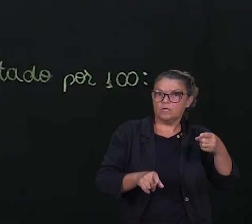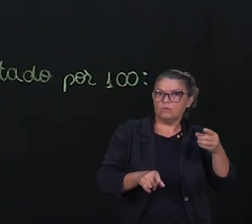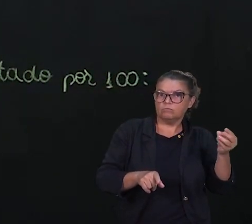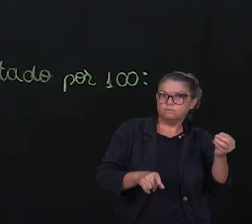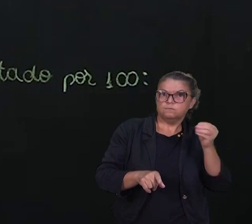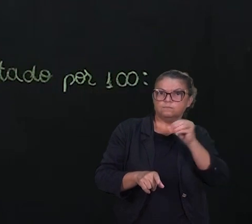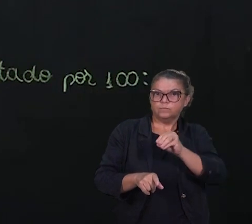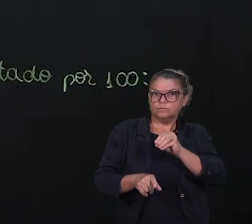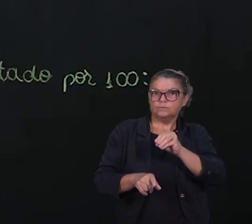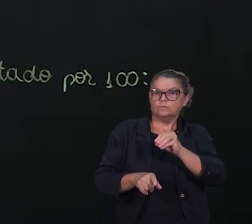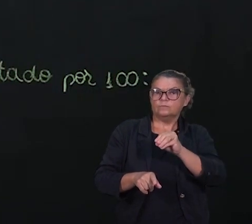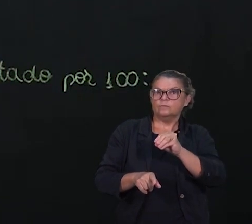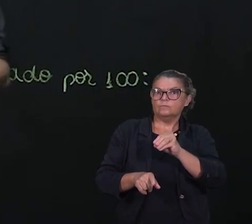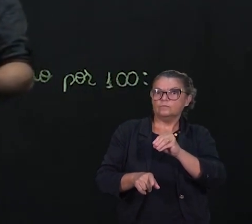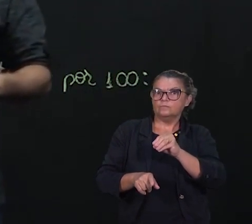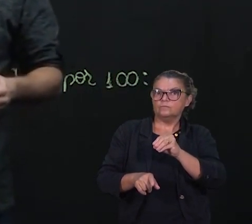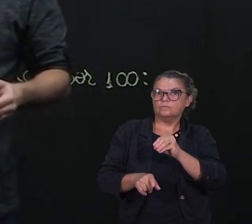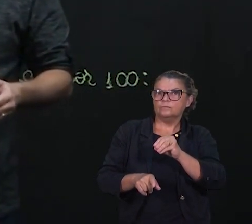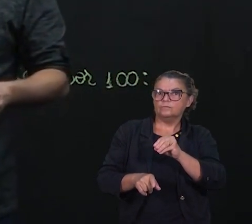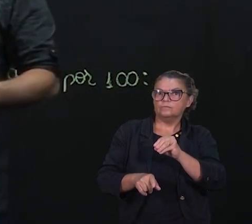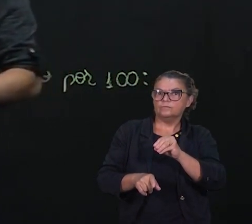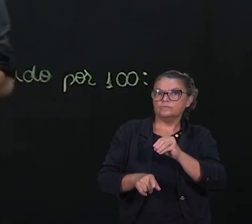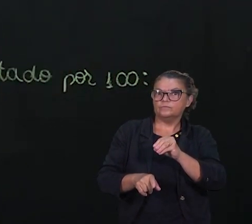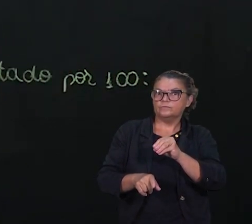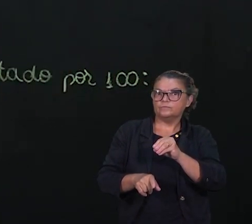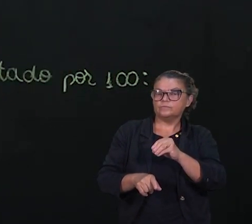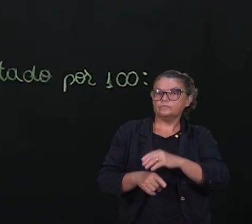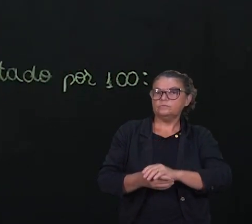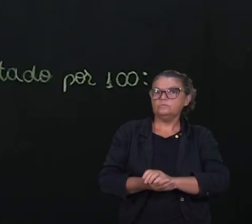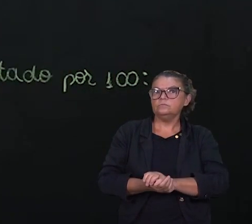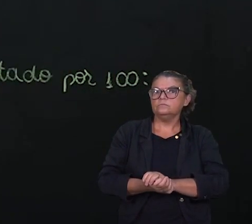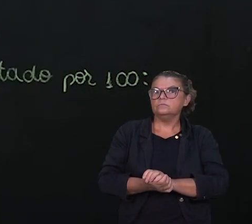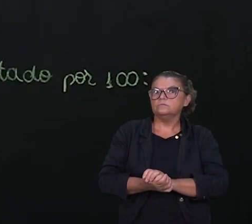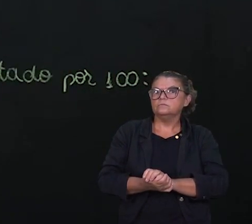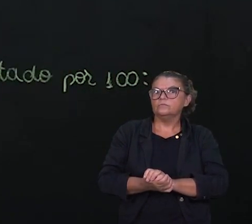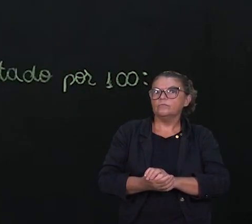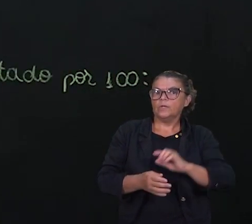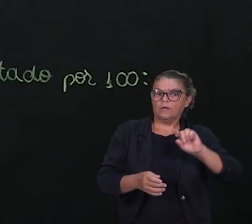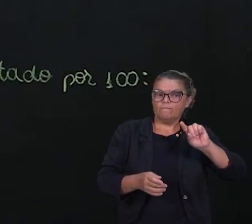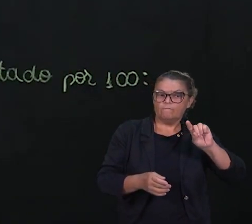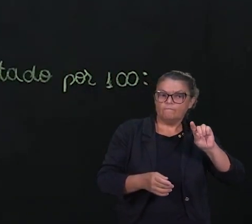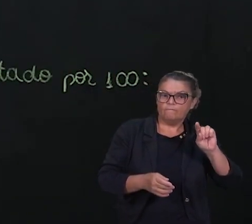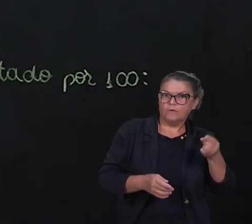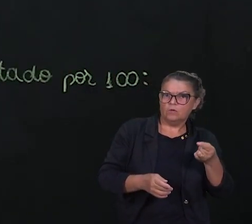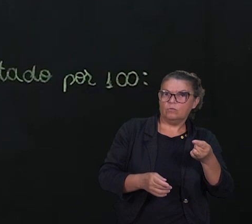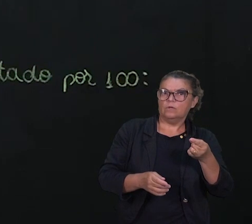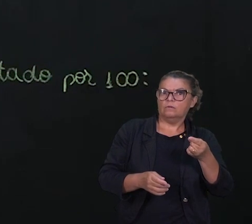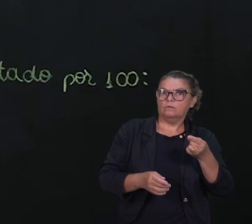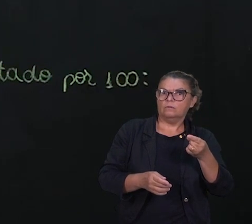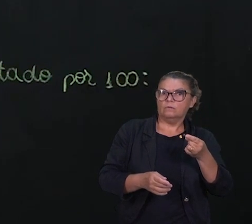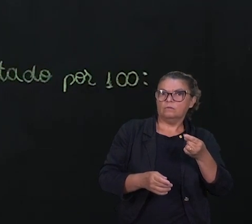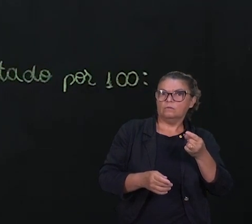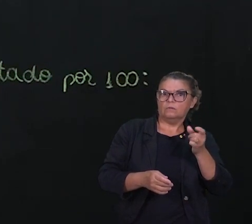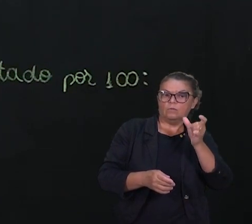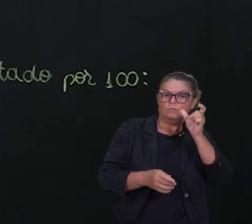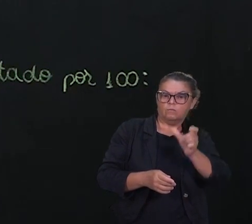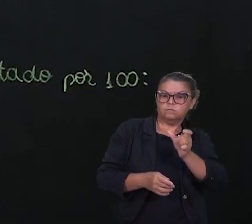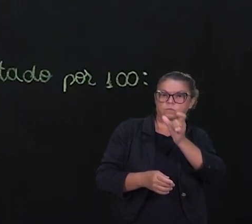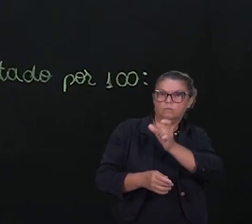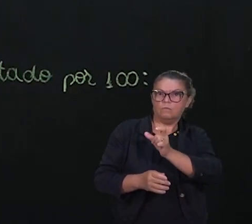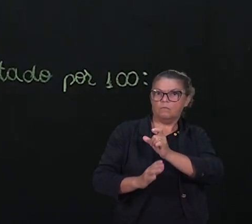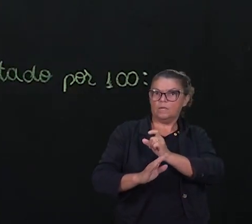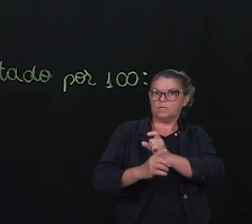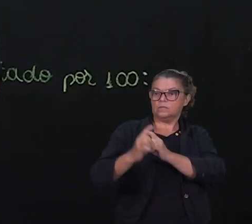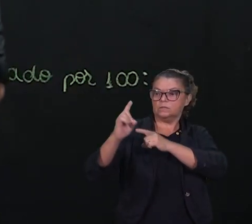vírgula e a gente anda com ela duas casas para a sua direita. Andando duas casas, ela vai